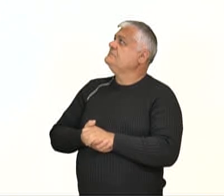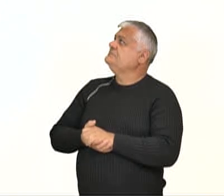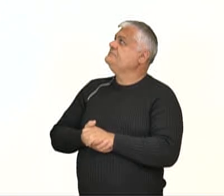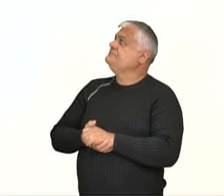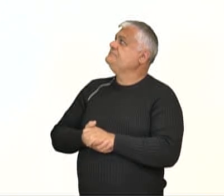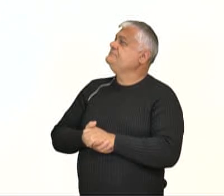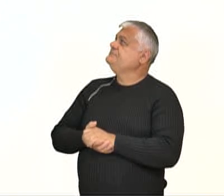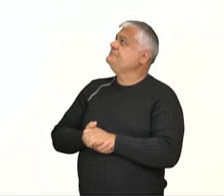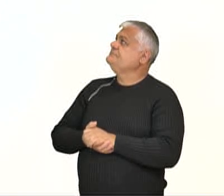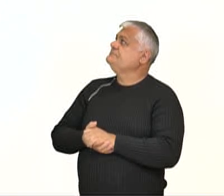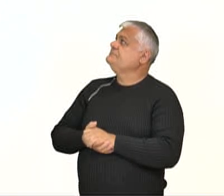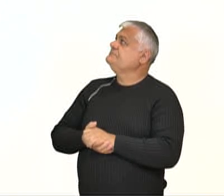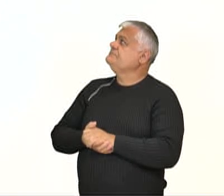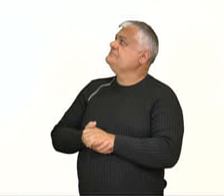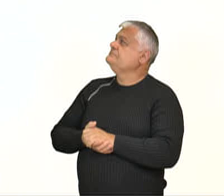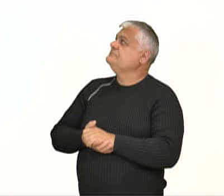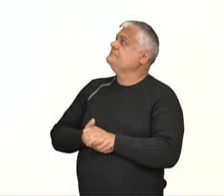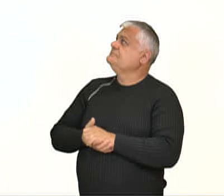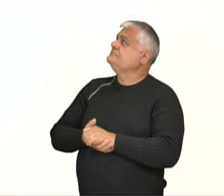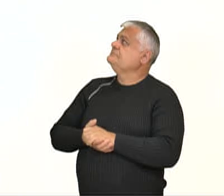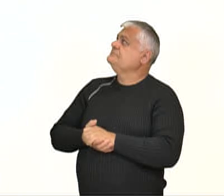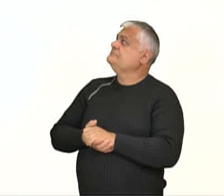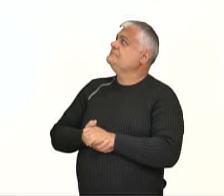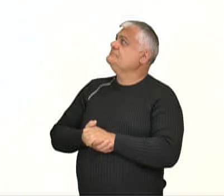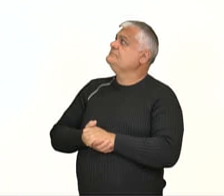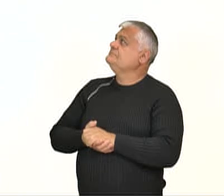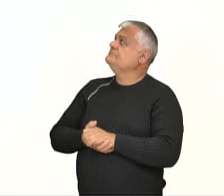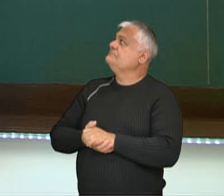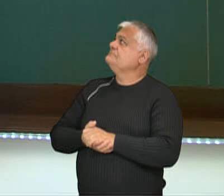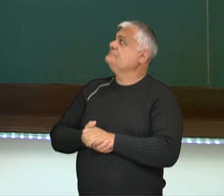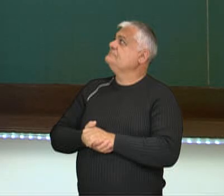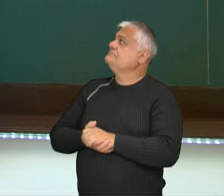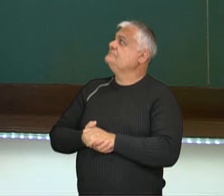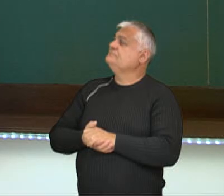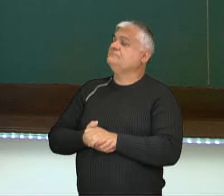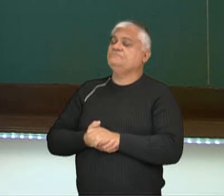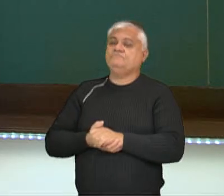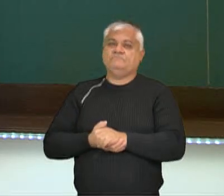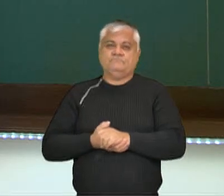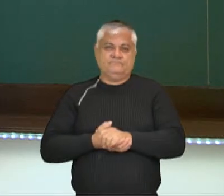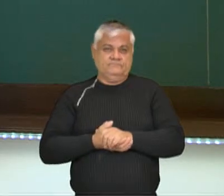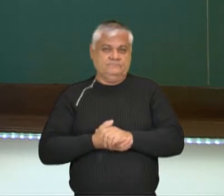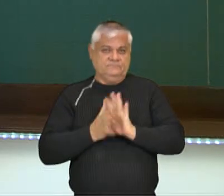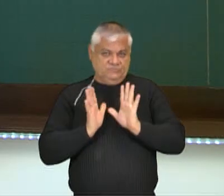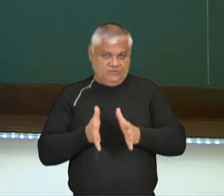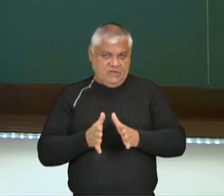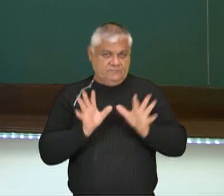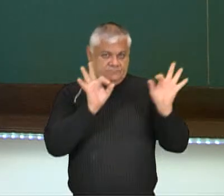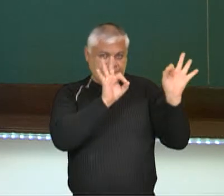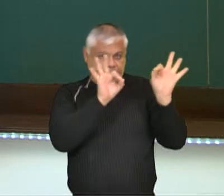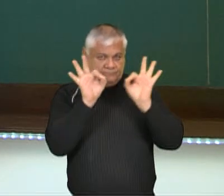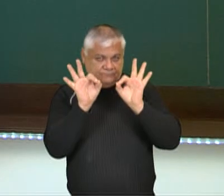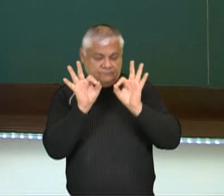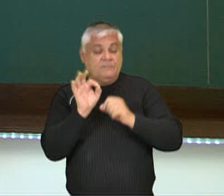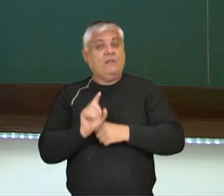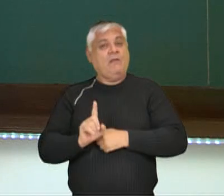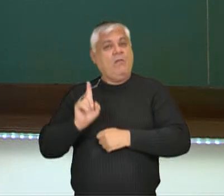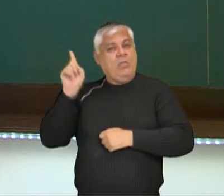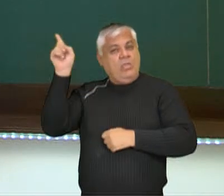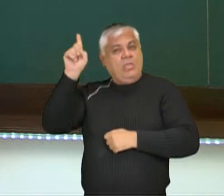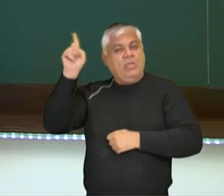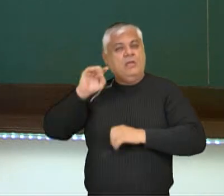do anything to change events anyway. Então, nesse trechinho do livro, ela está falando para nós